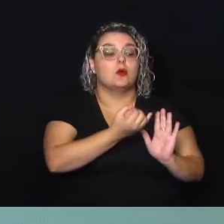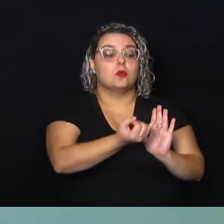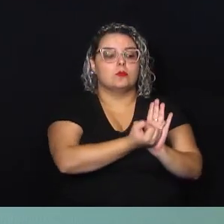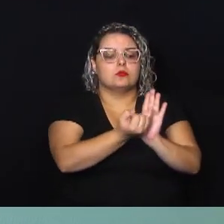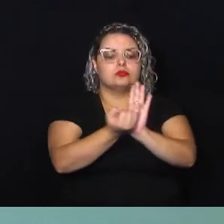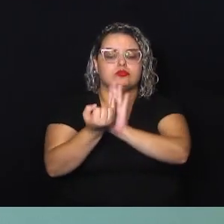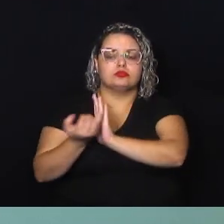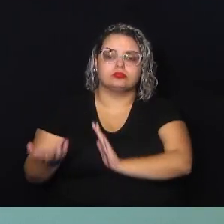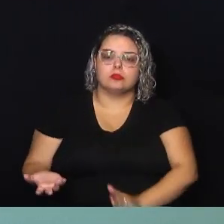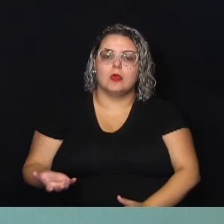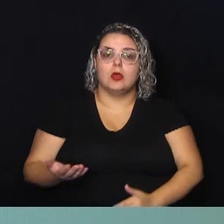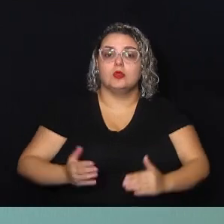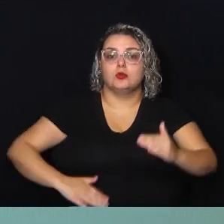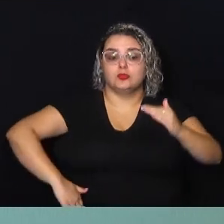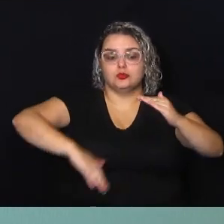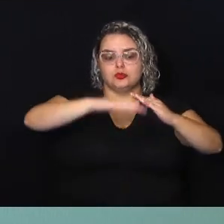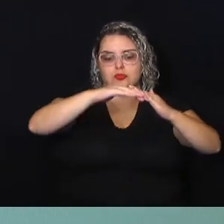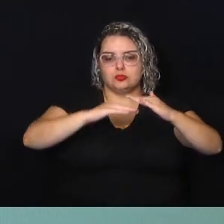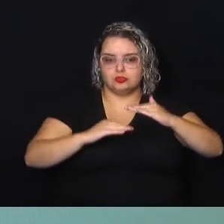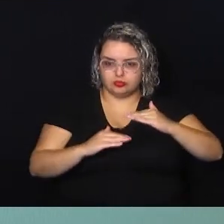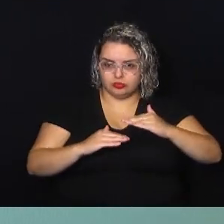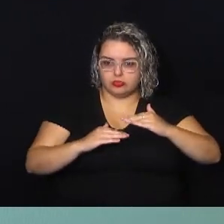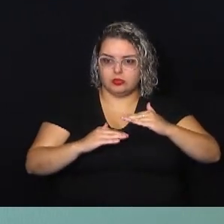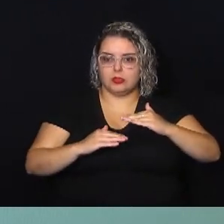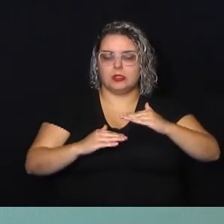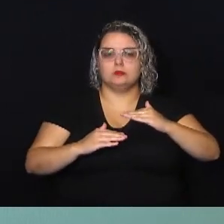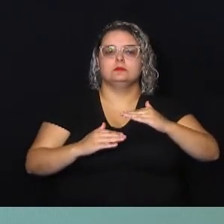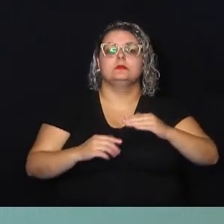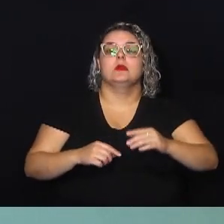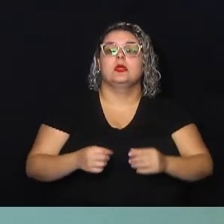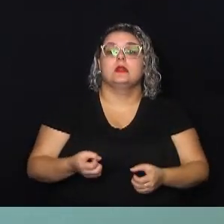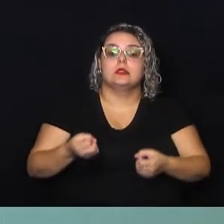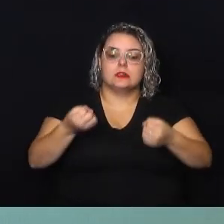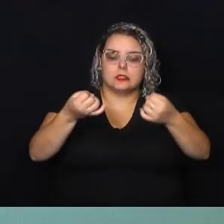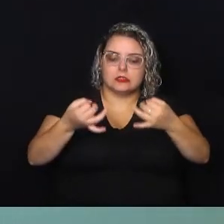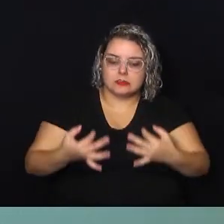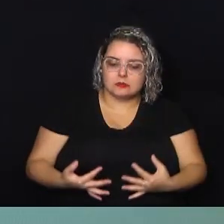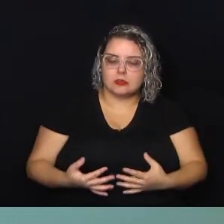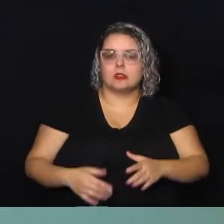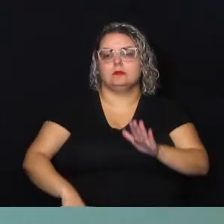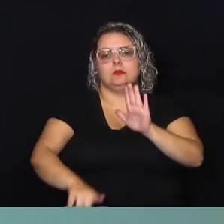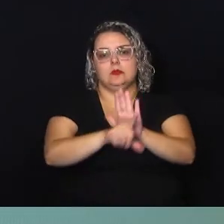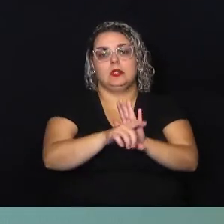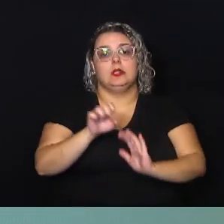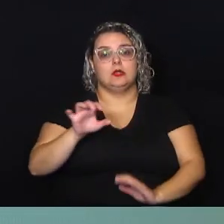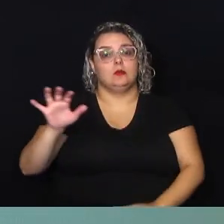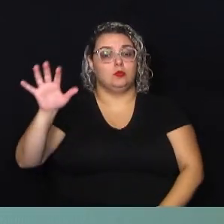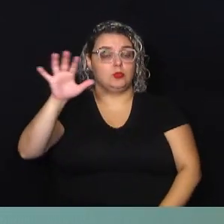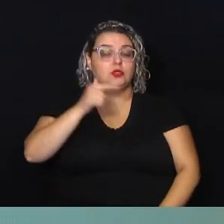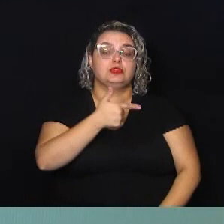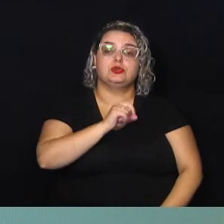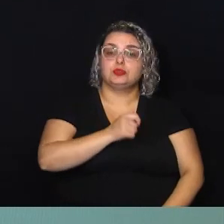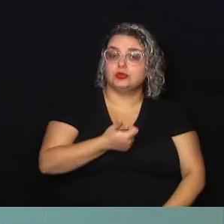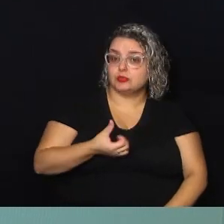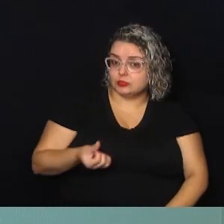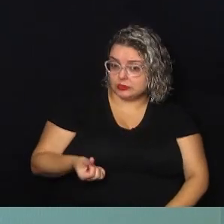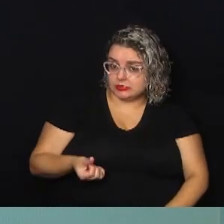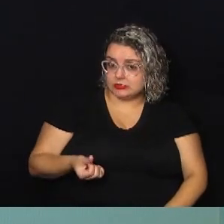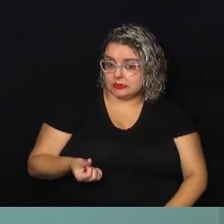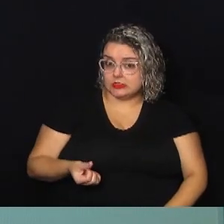identificados ficaram abaixo dos limites máximos de resíduos estabelecidos pela legislação